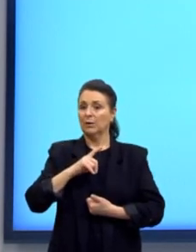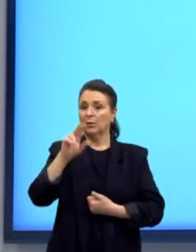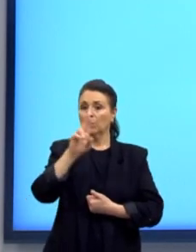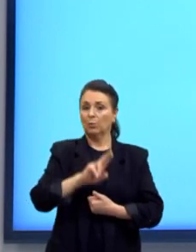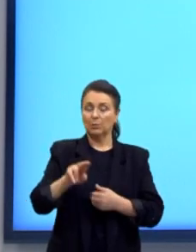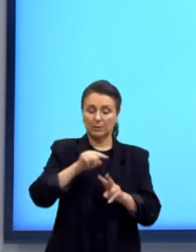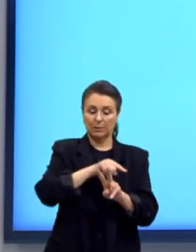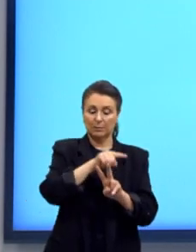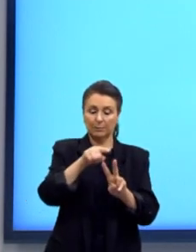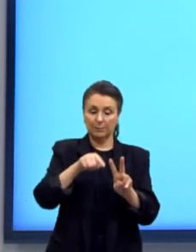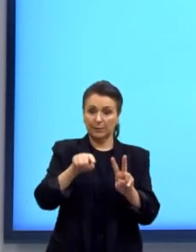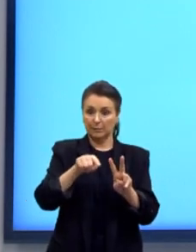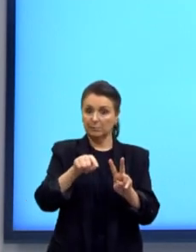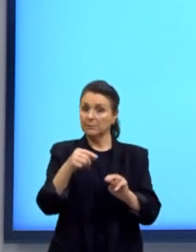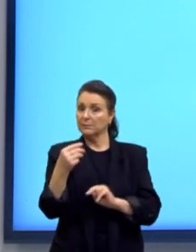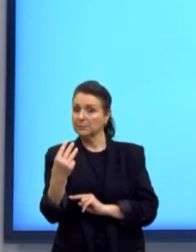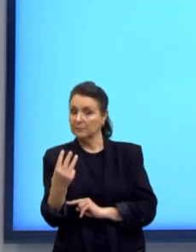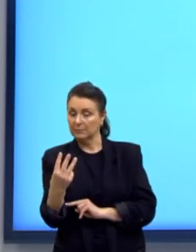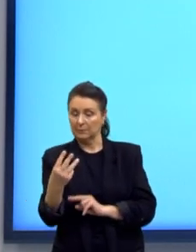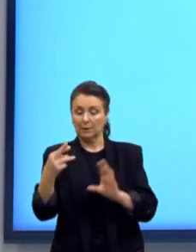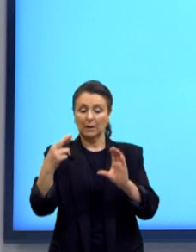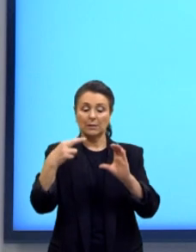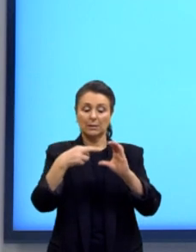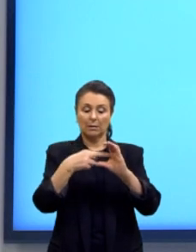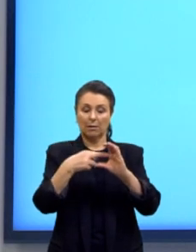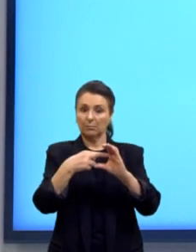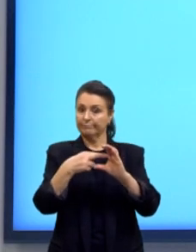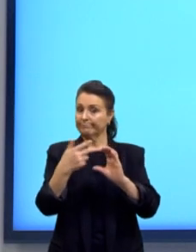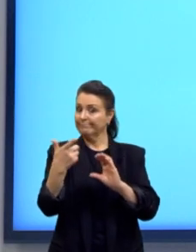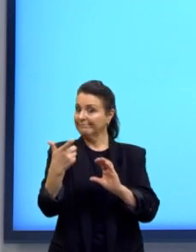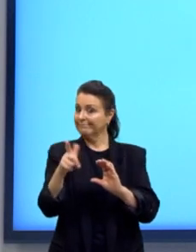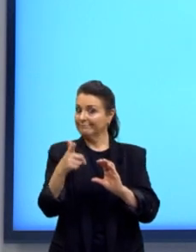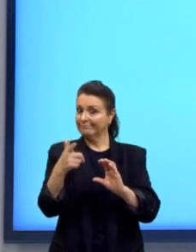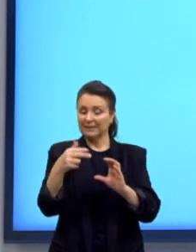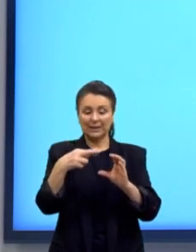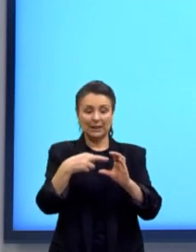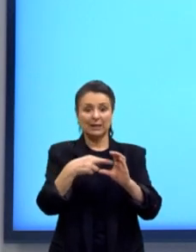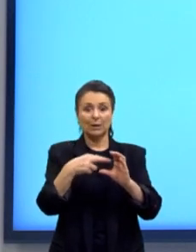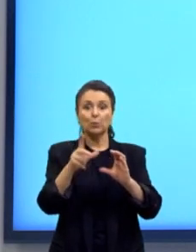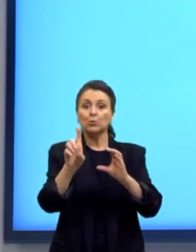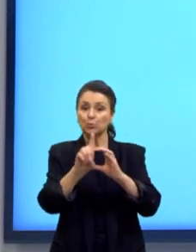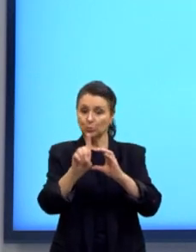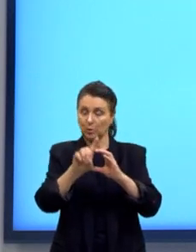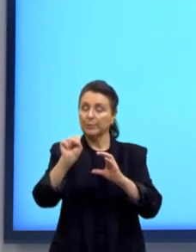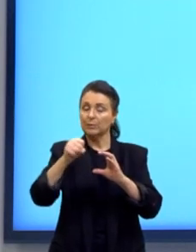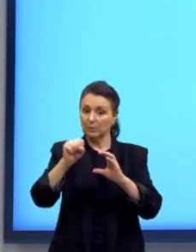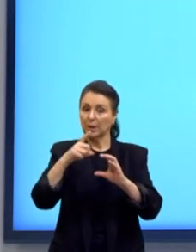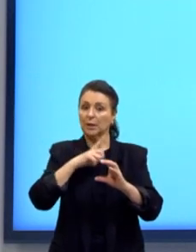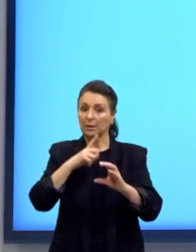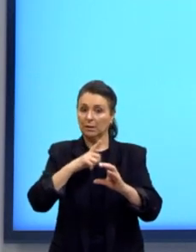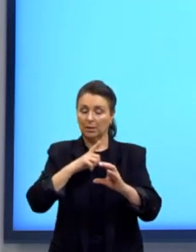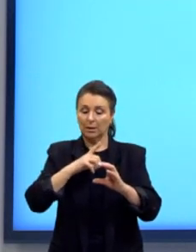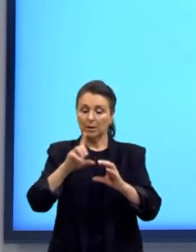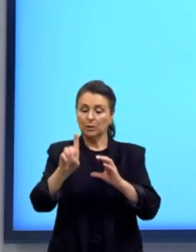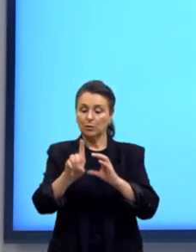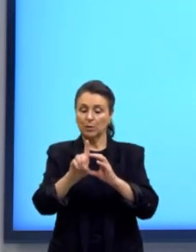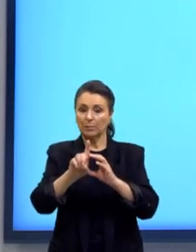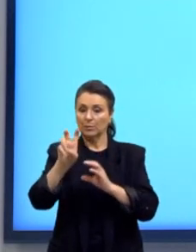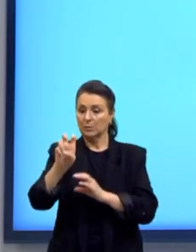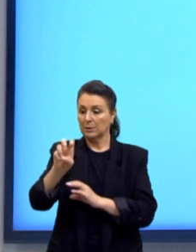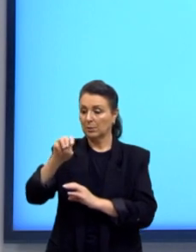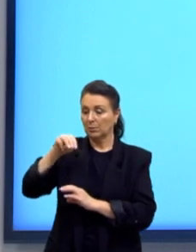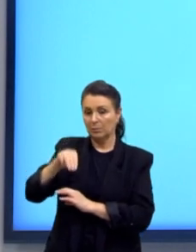usar pi = 3 Ohio nós não temos mas temos o diâmetro né se o diâmetro é de cinco